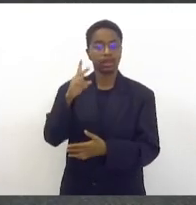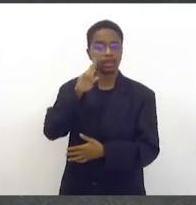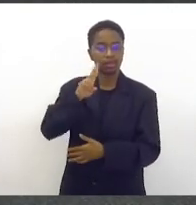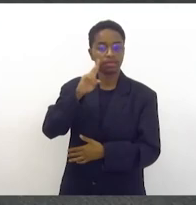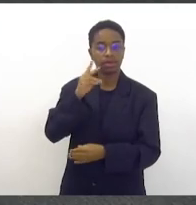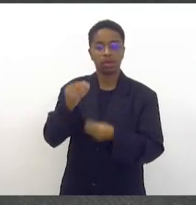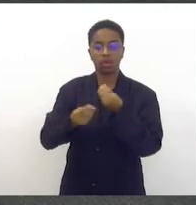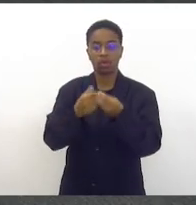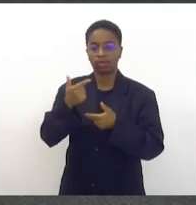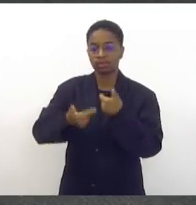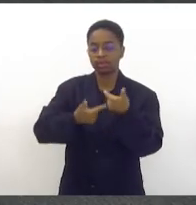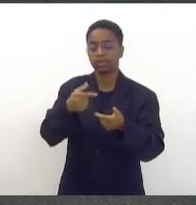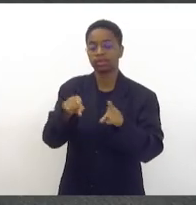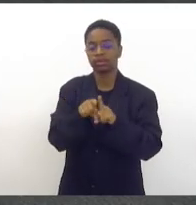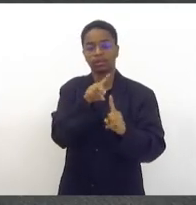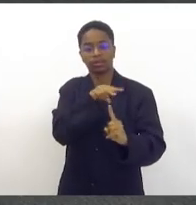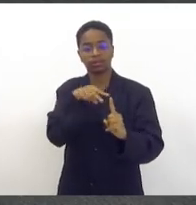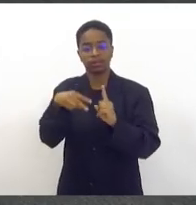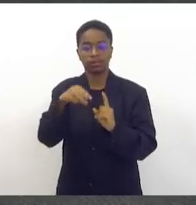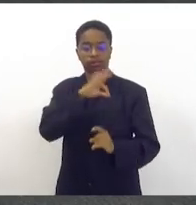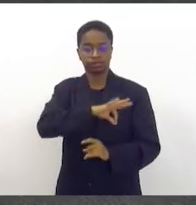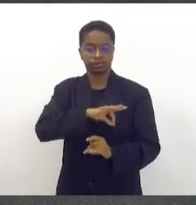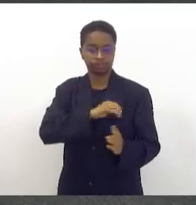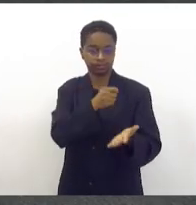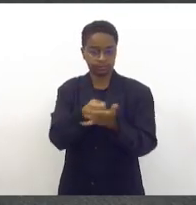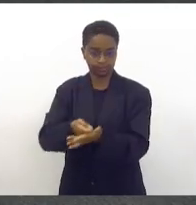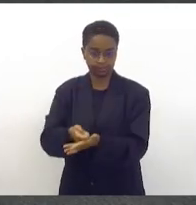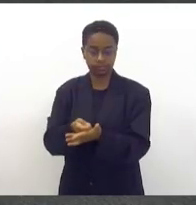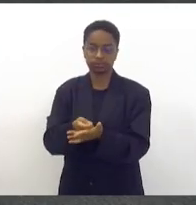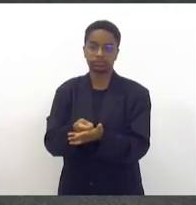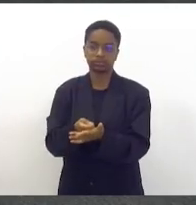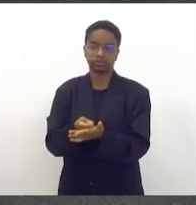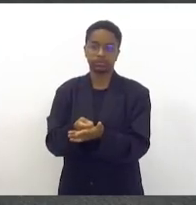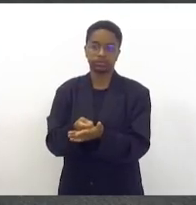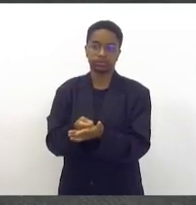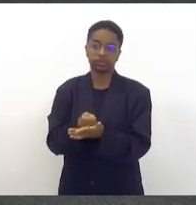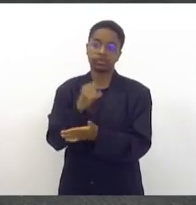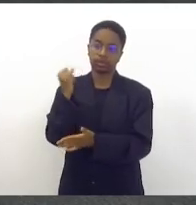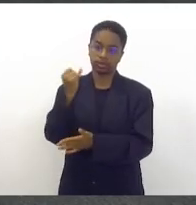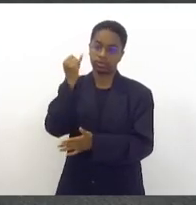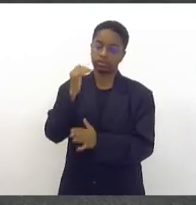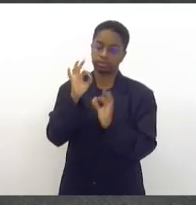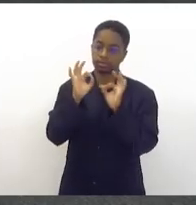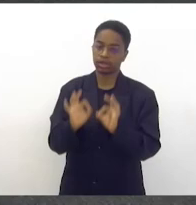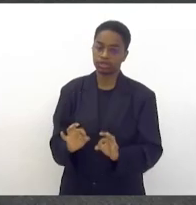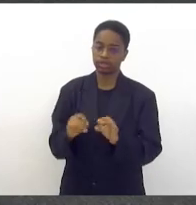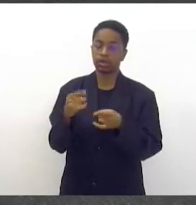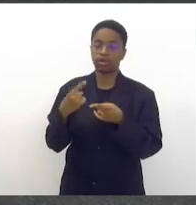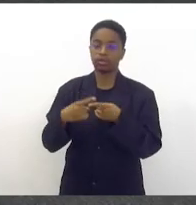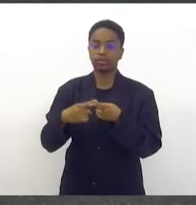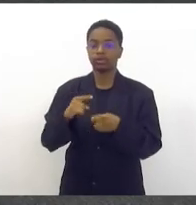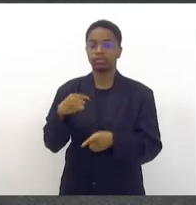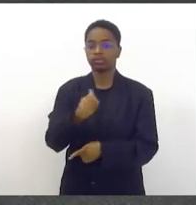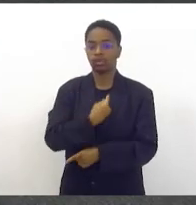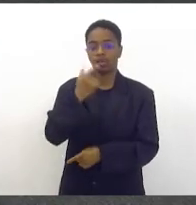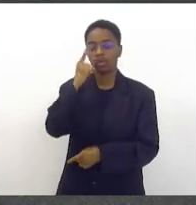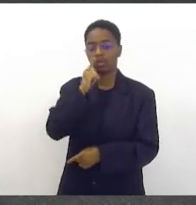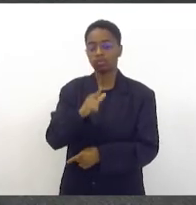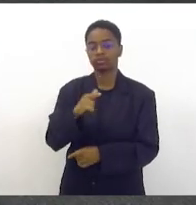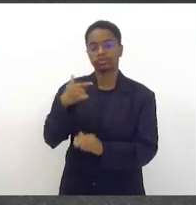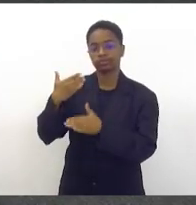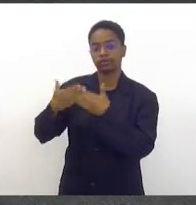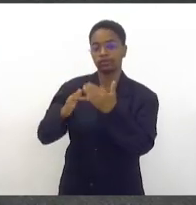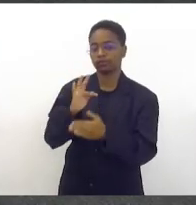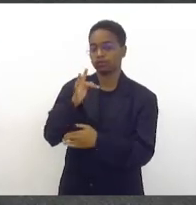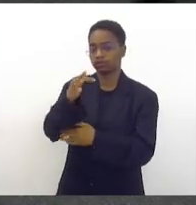desse trabalho, para a perspectiva de remuneração desse trabalho, é muito importante para que nós alcancemos, quem sabe, num